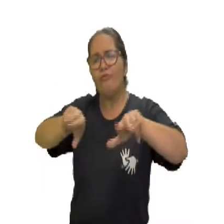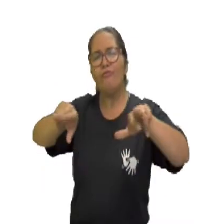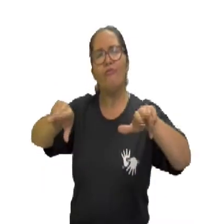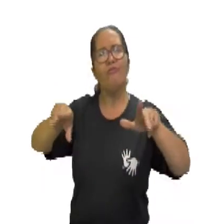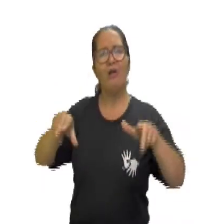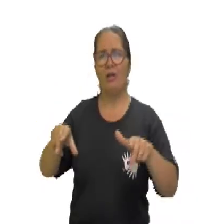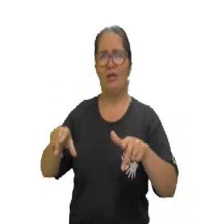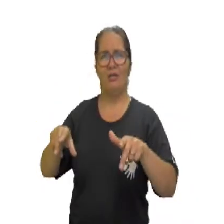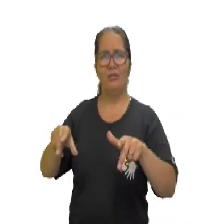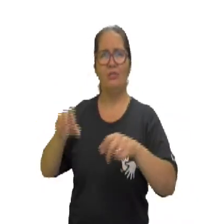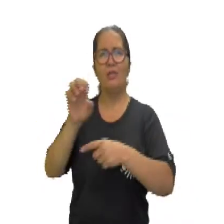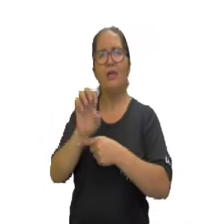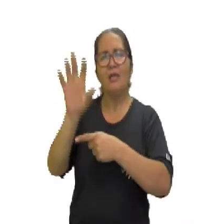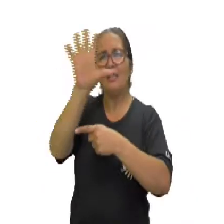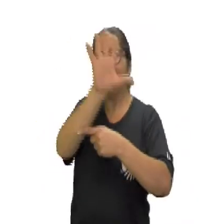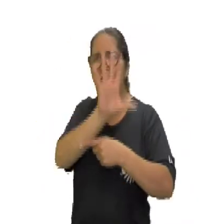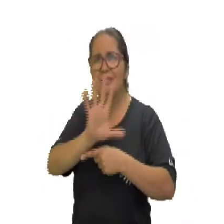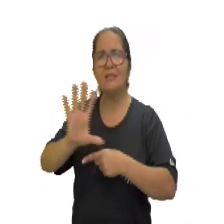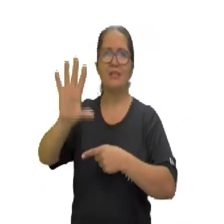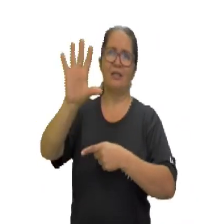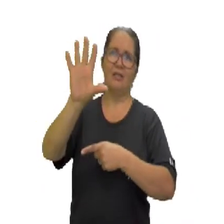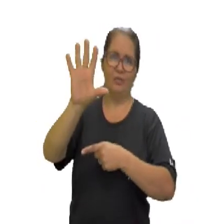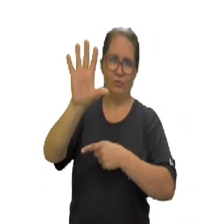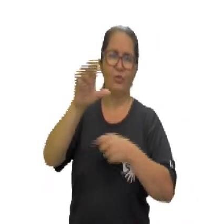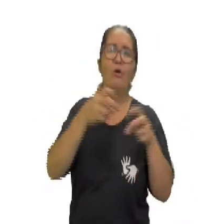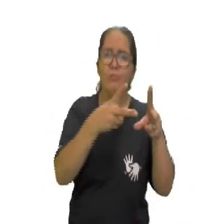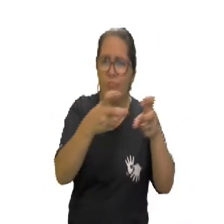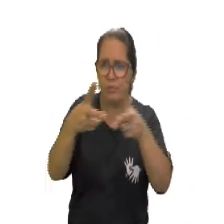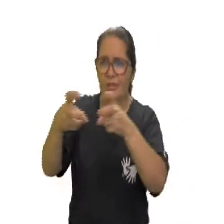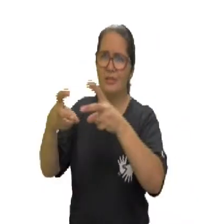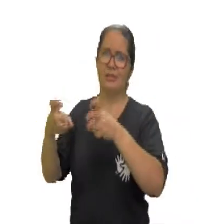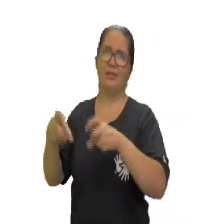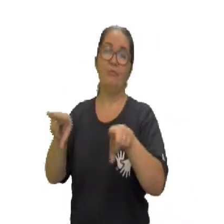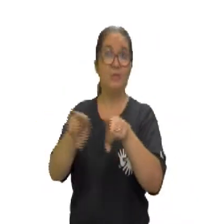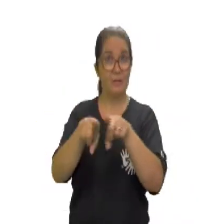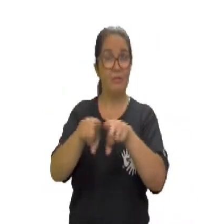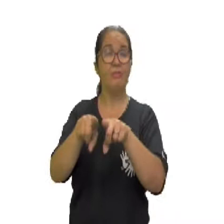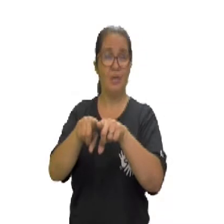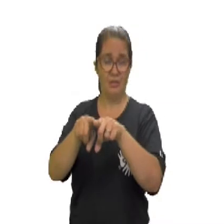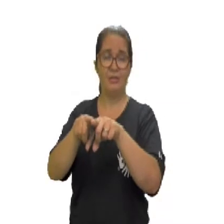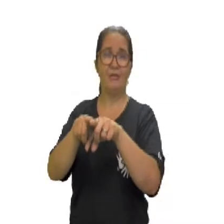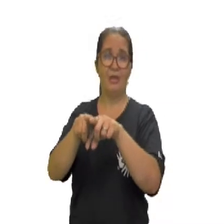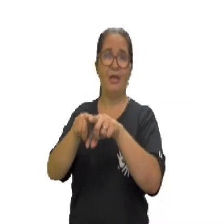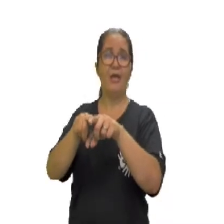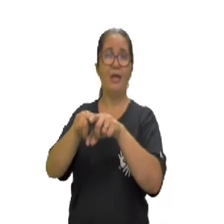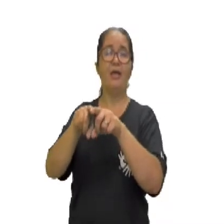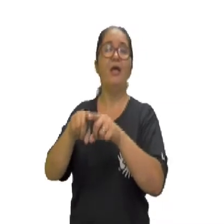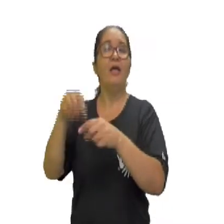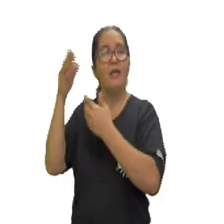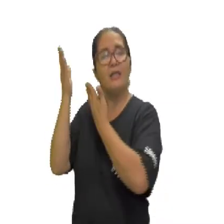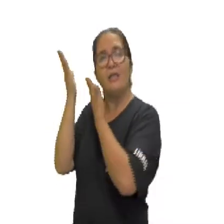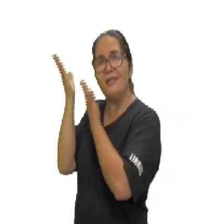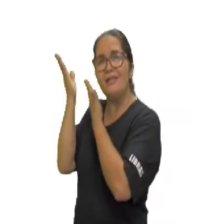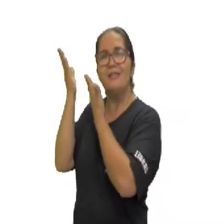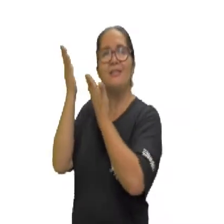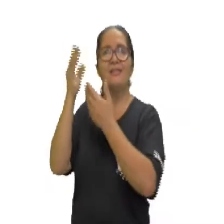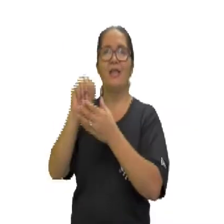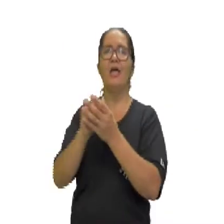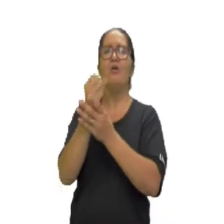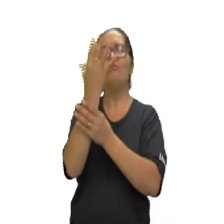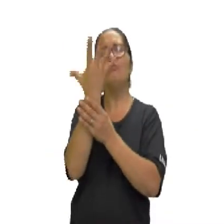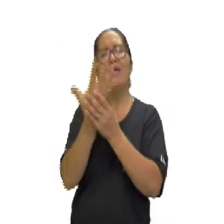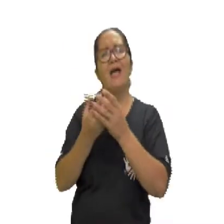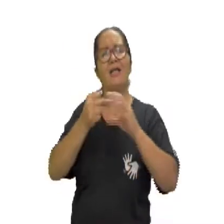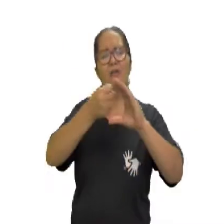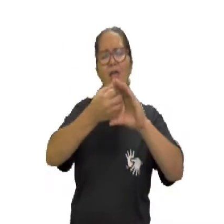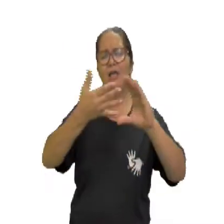várias situações diferentes, em vários estados, a gente encontra o cerrado. O cerrado, ele tem uma característica muito